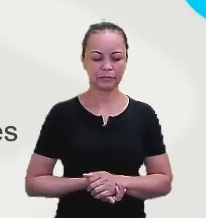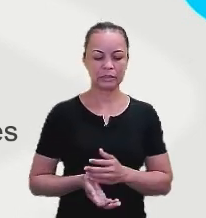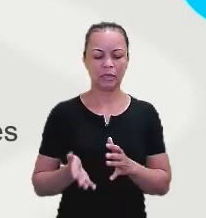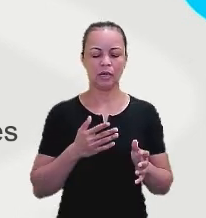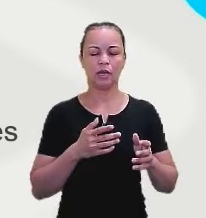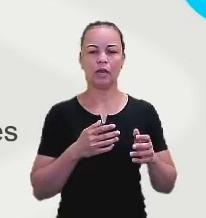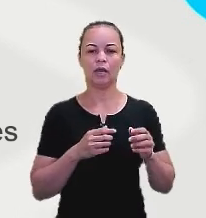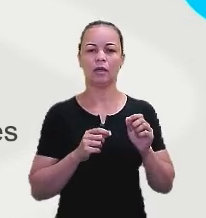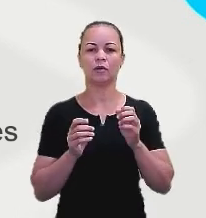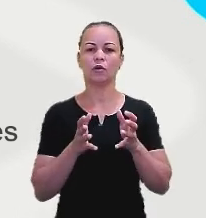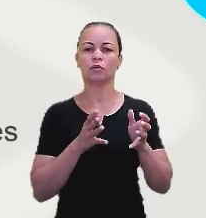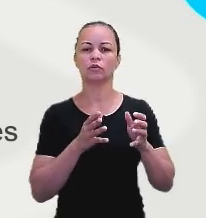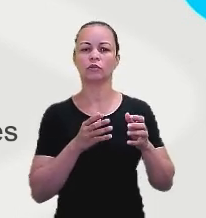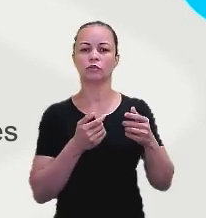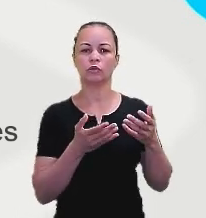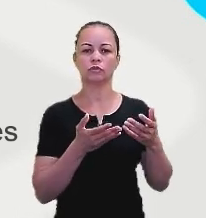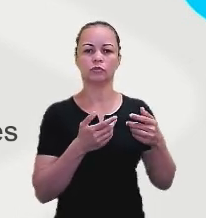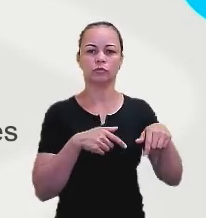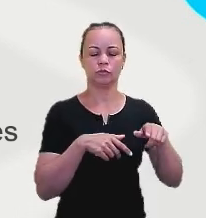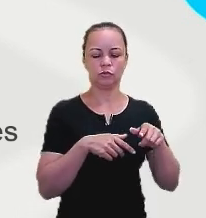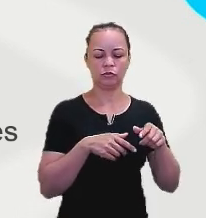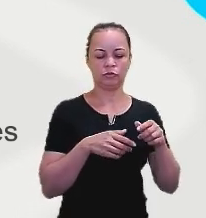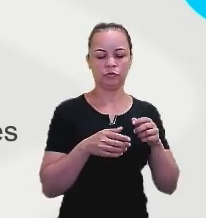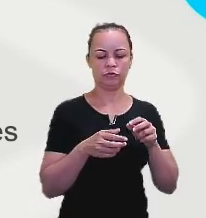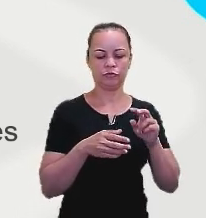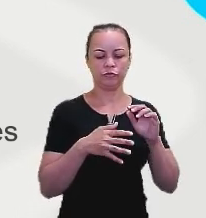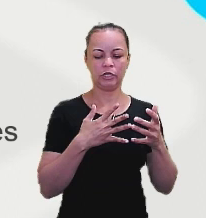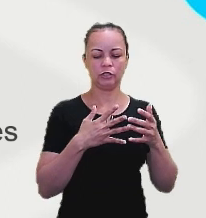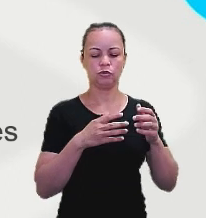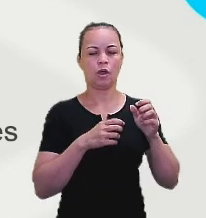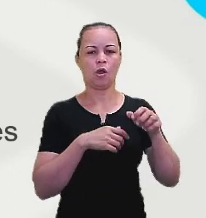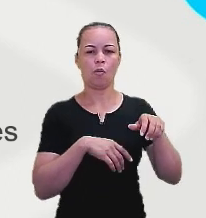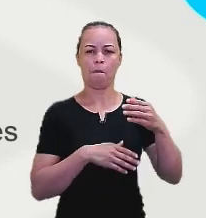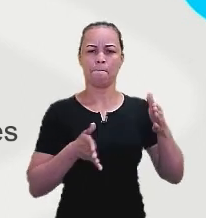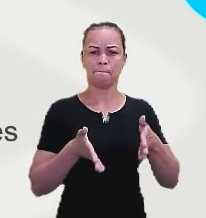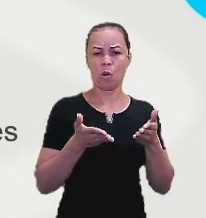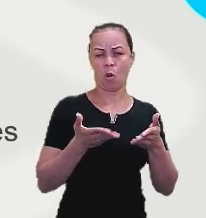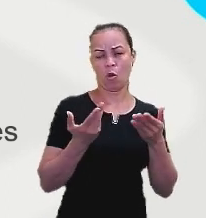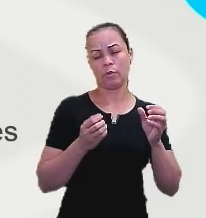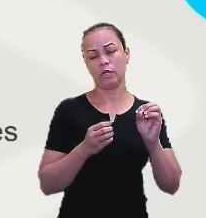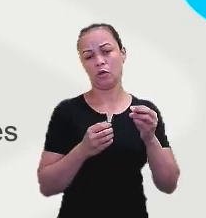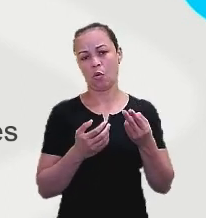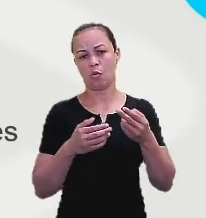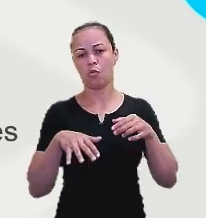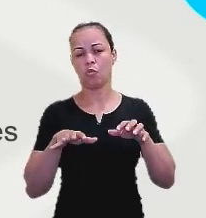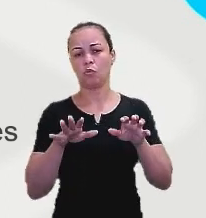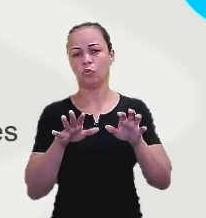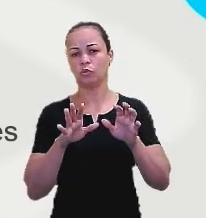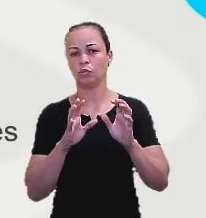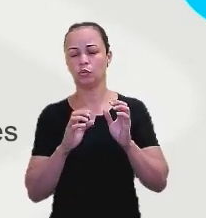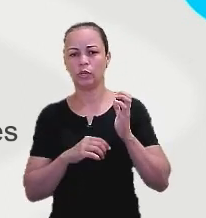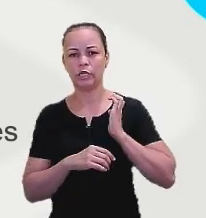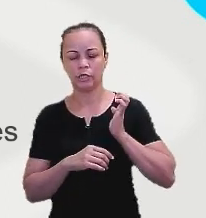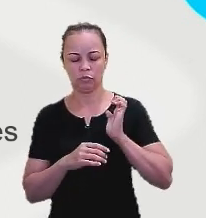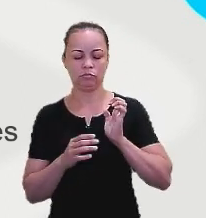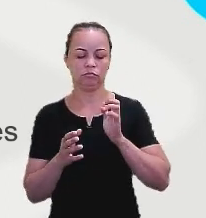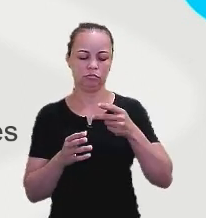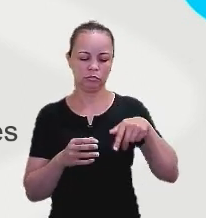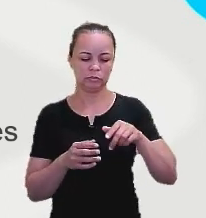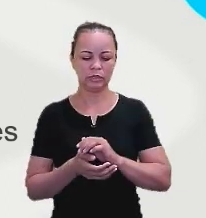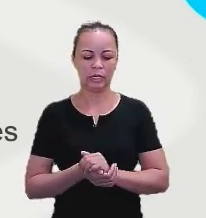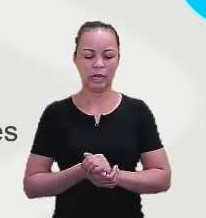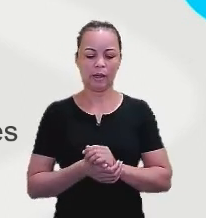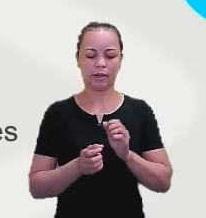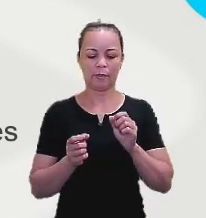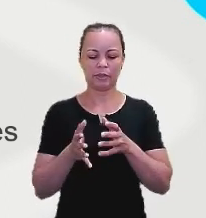mundo real pobre ao mundo virtual rico. Ou é uma antonímia para comparar a rede mundial de